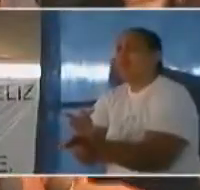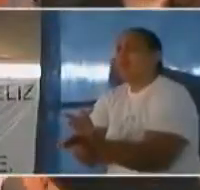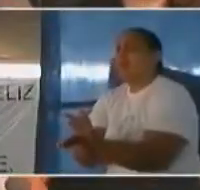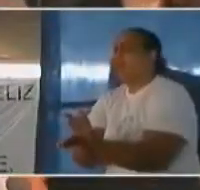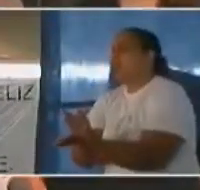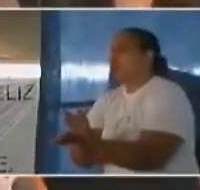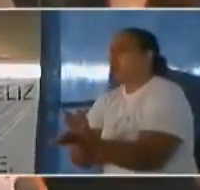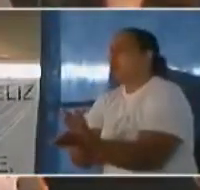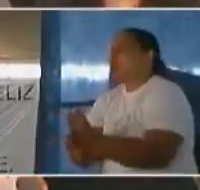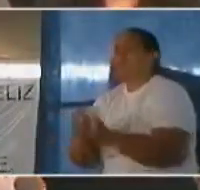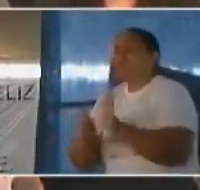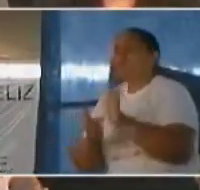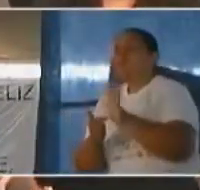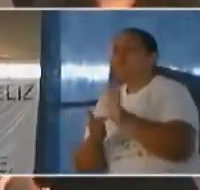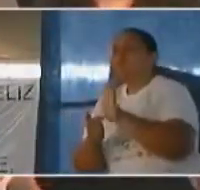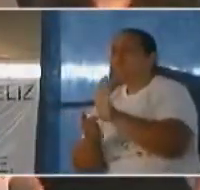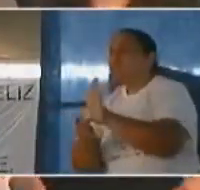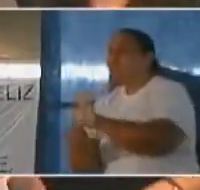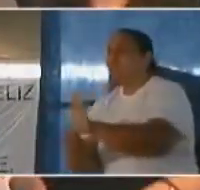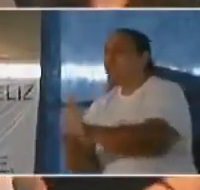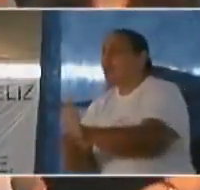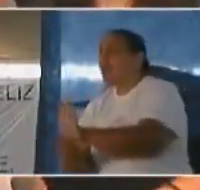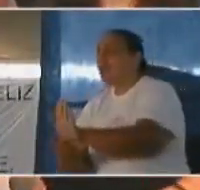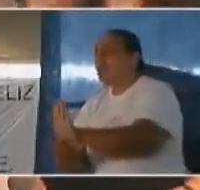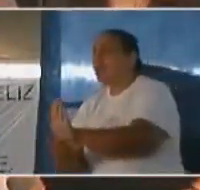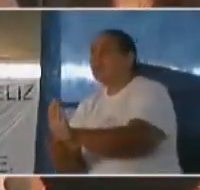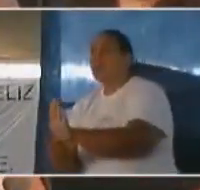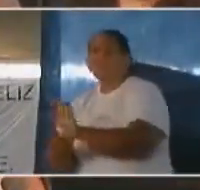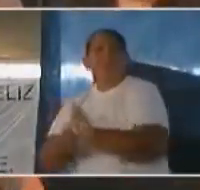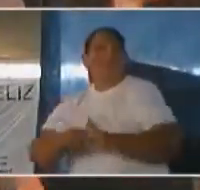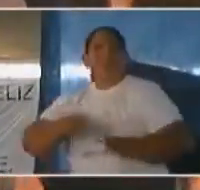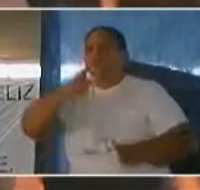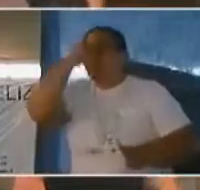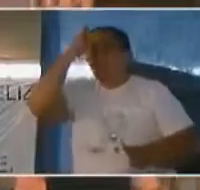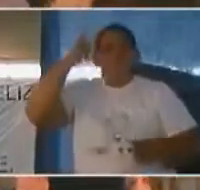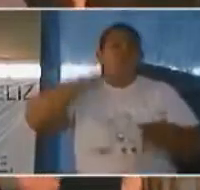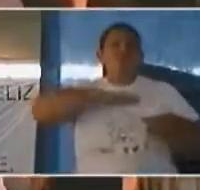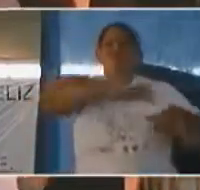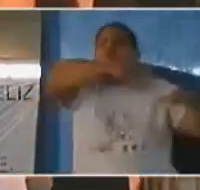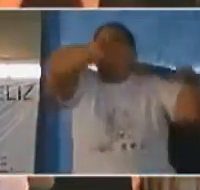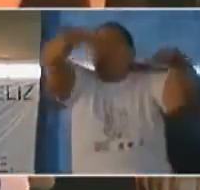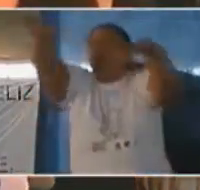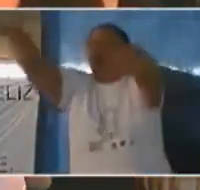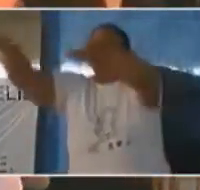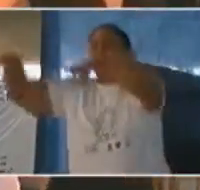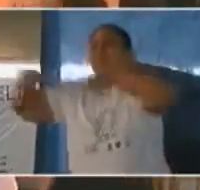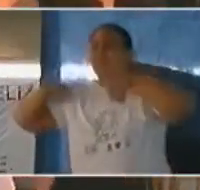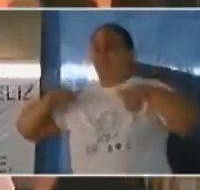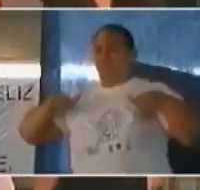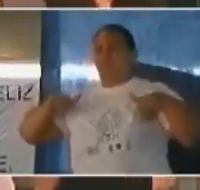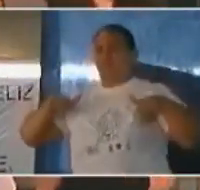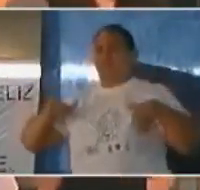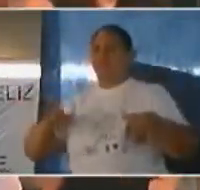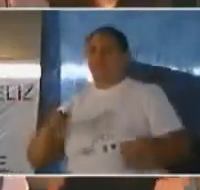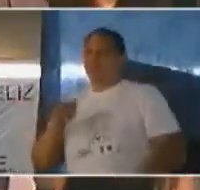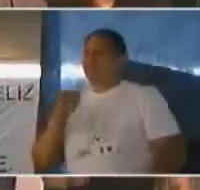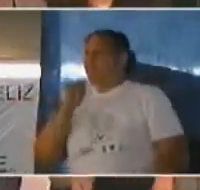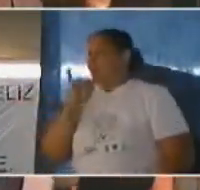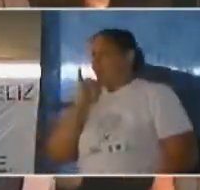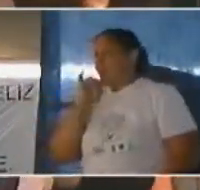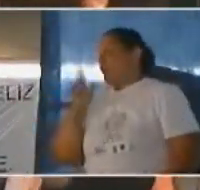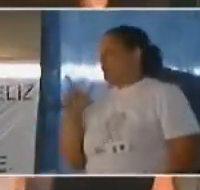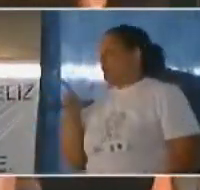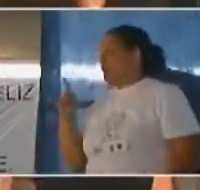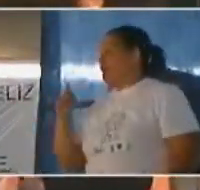a mostrar a razão da nossa fé a todos quanto quiserem saber. A exemplo de Paulo, que viveu